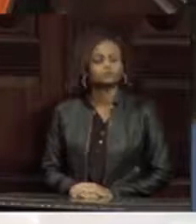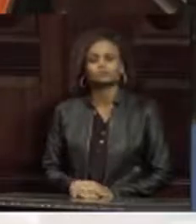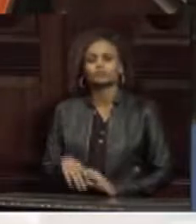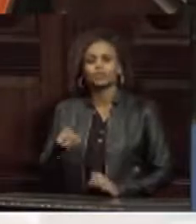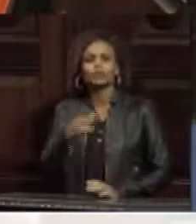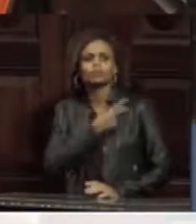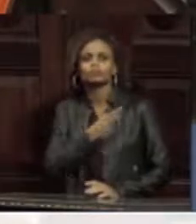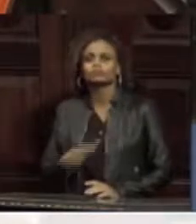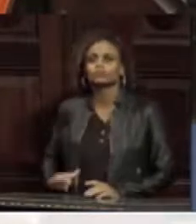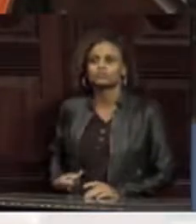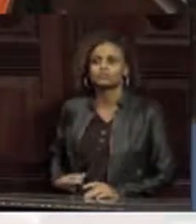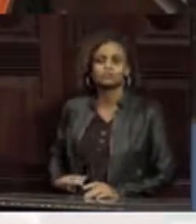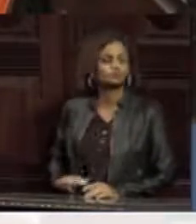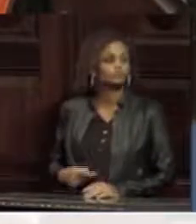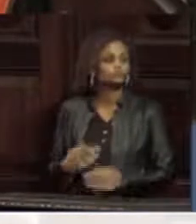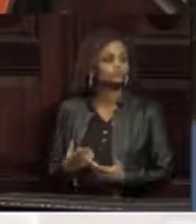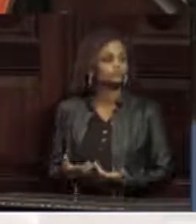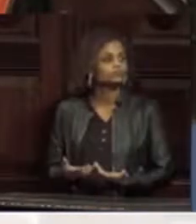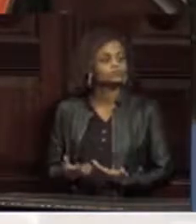Senhor presidente,